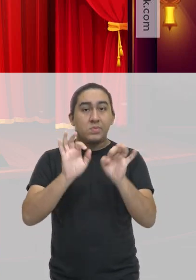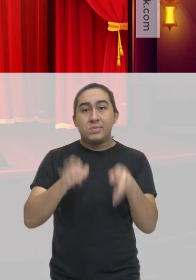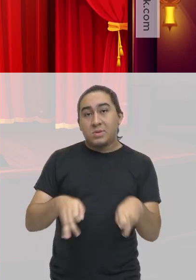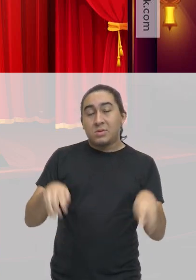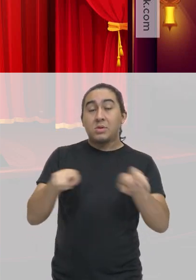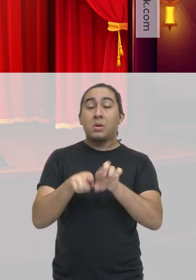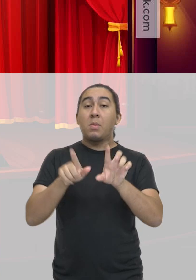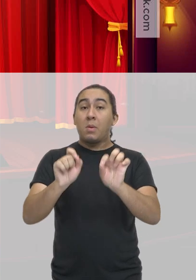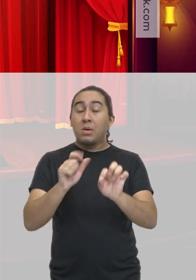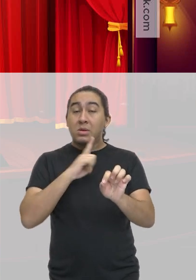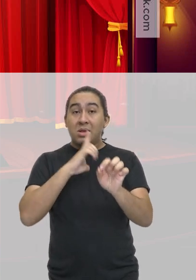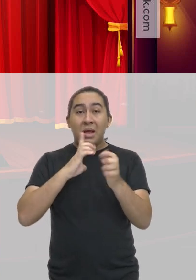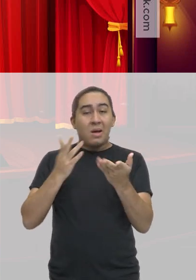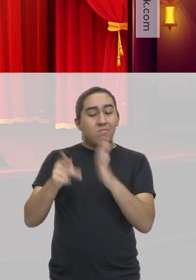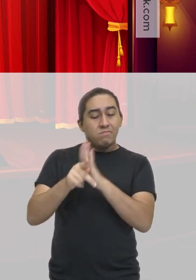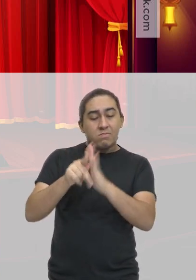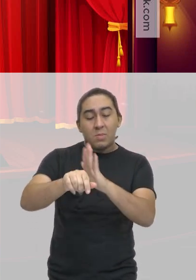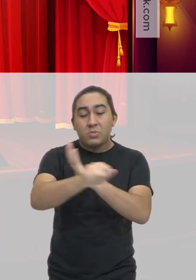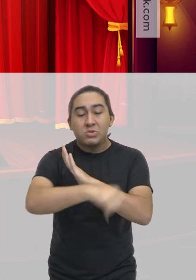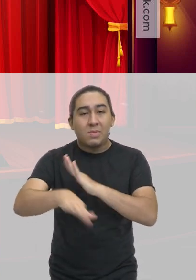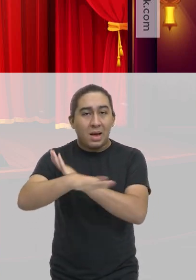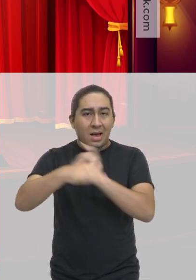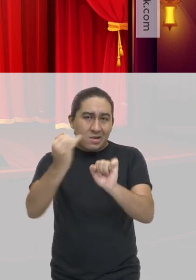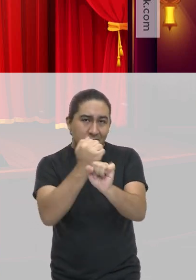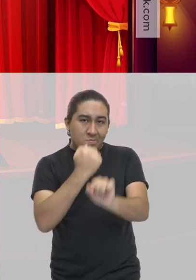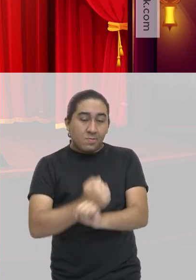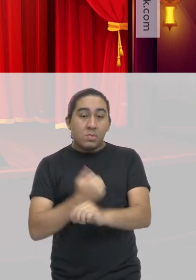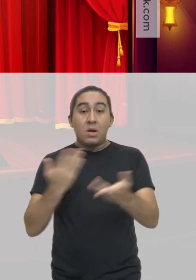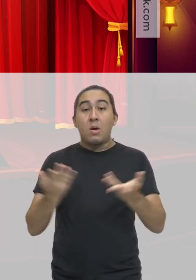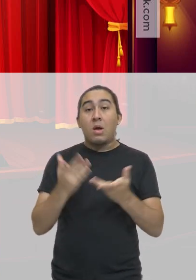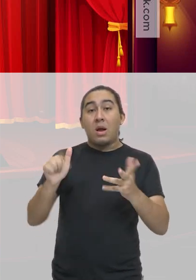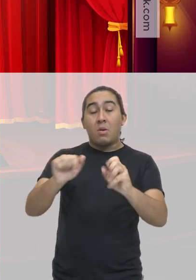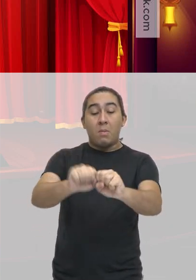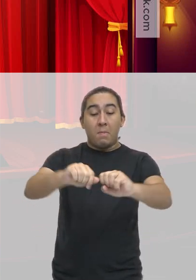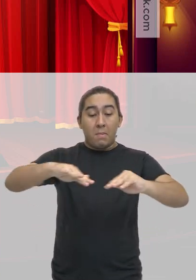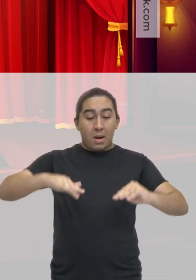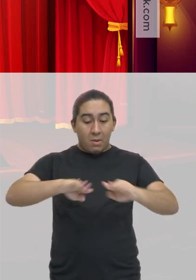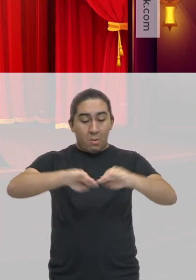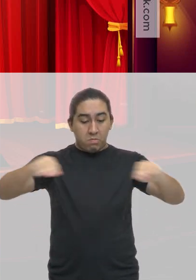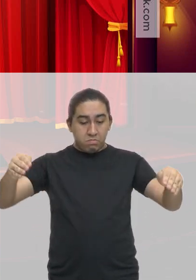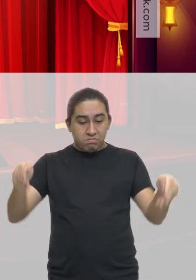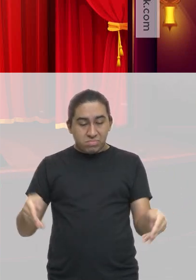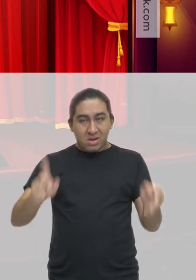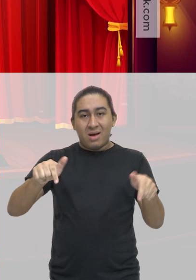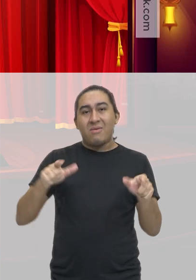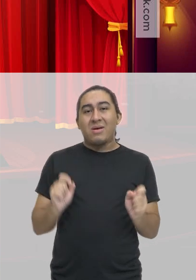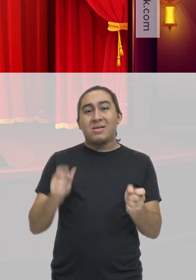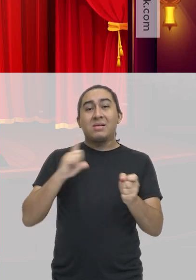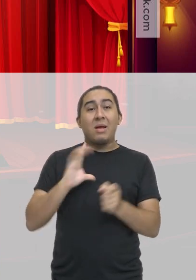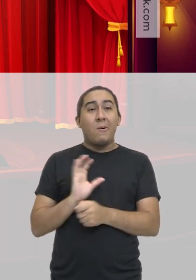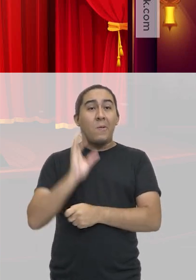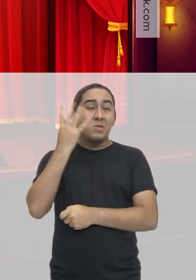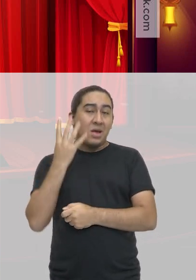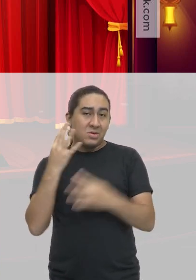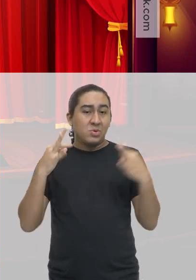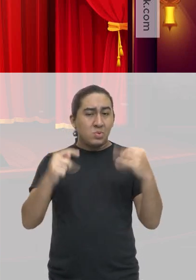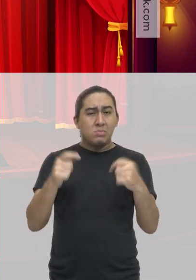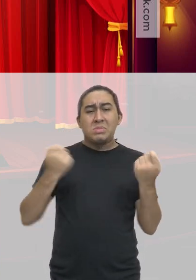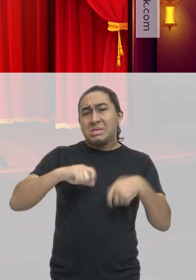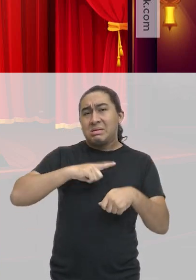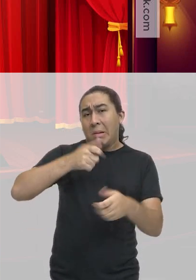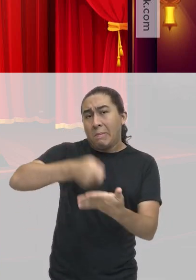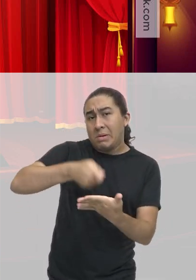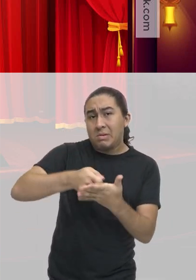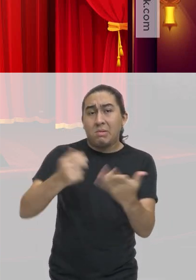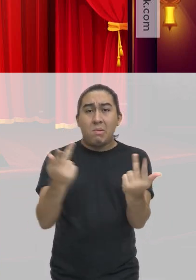Enquanto arquitetura. E agora nós estamos falando do palco. O palco, onde é encenado, precisa ser desse jeito?